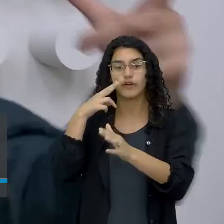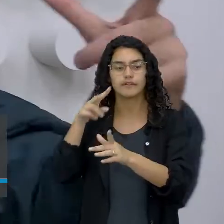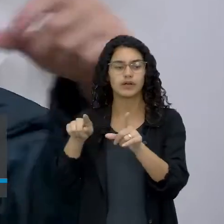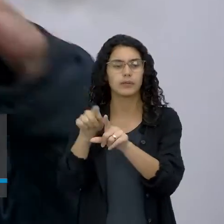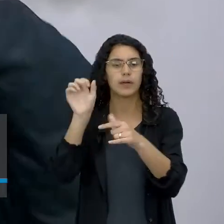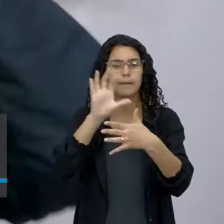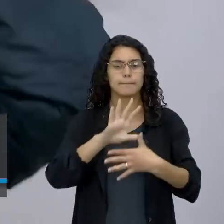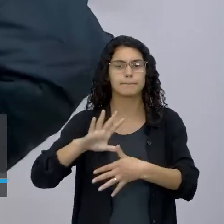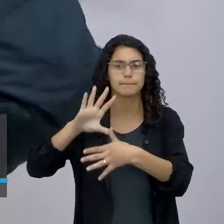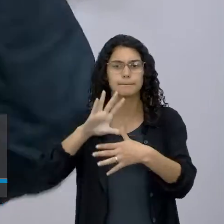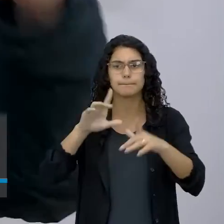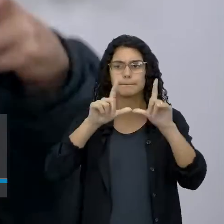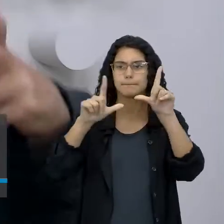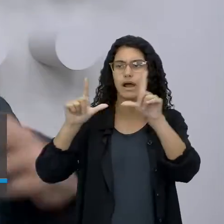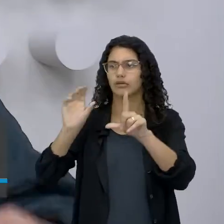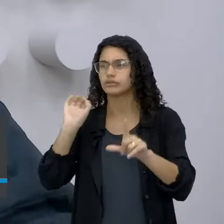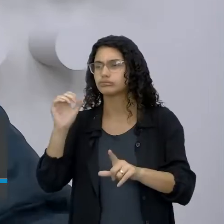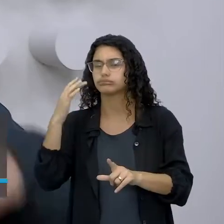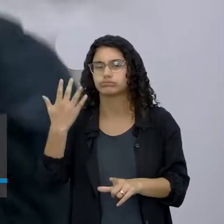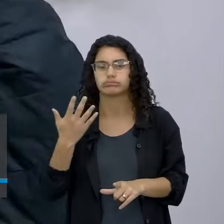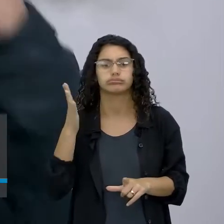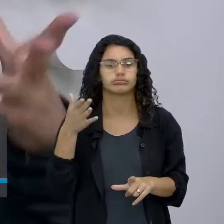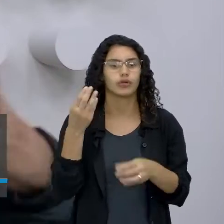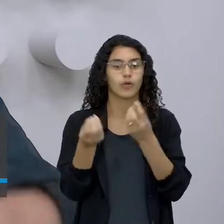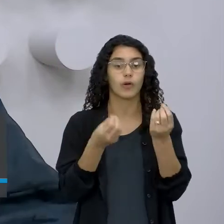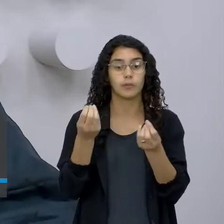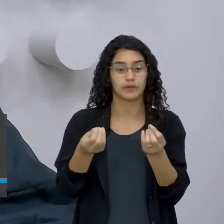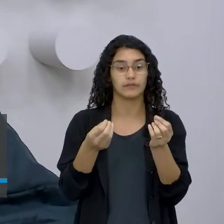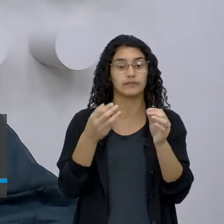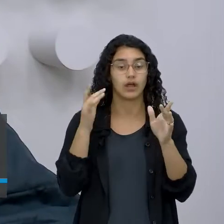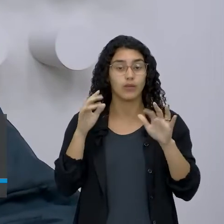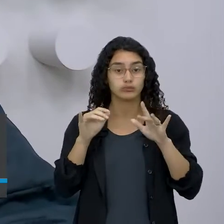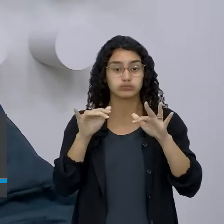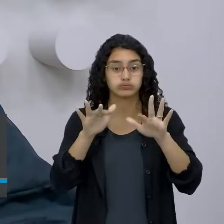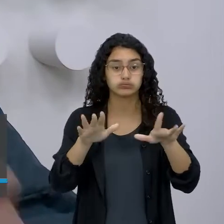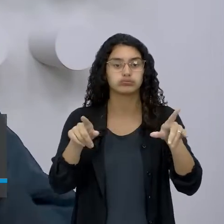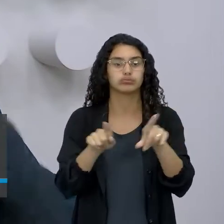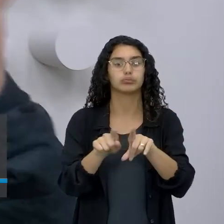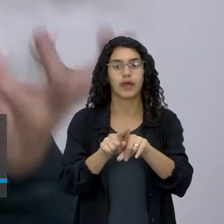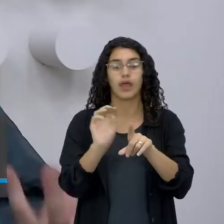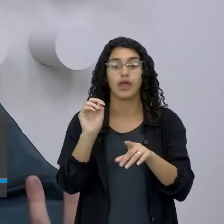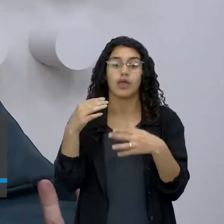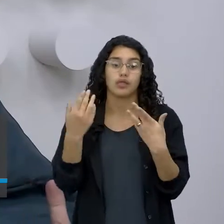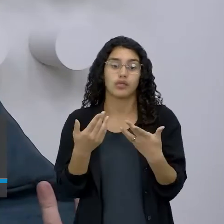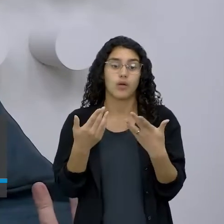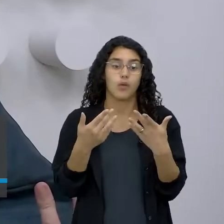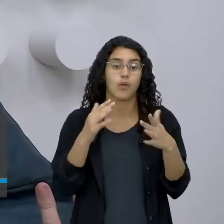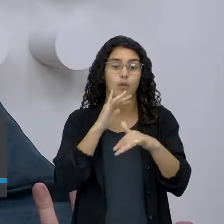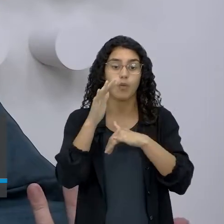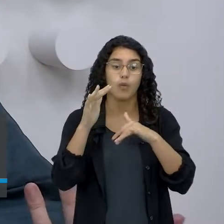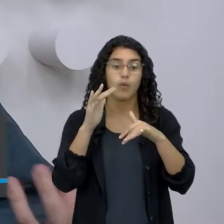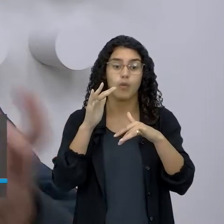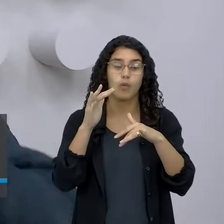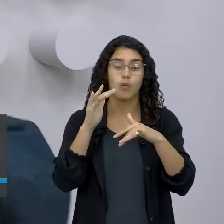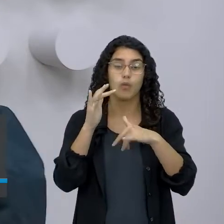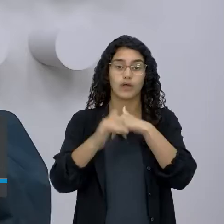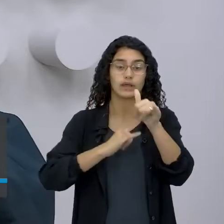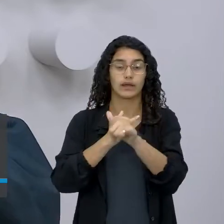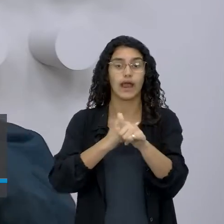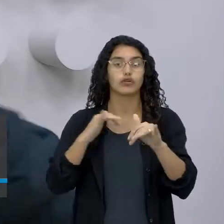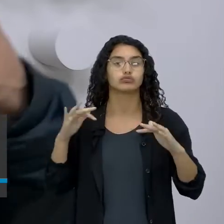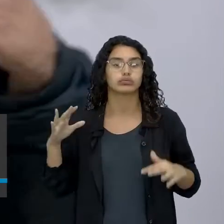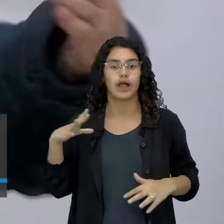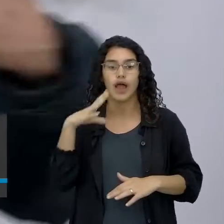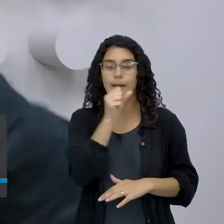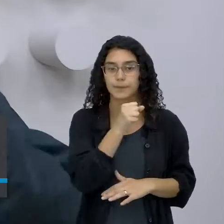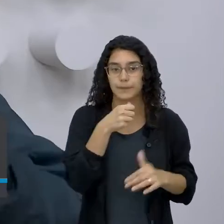vendo imagens da guerra, o que estava acontecendo, como estava sendo a invasão. Ou seja, com a internet tudo fica muito mais rápido